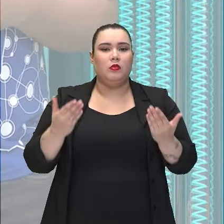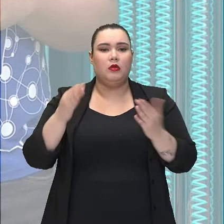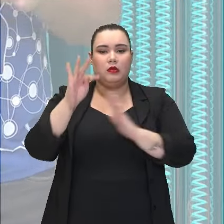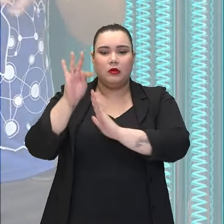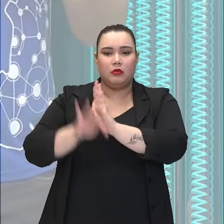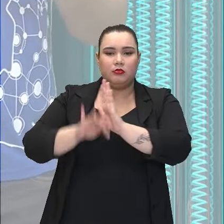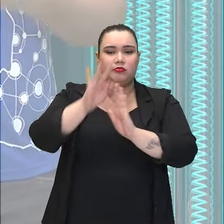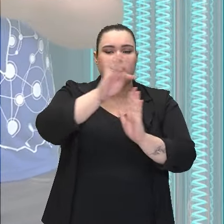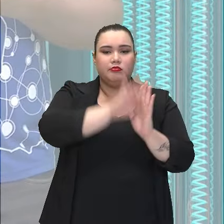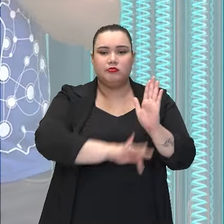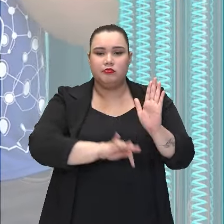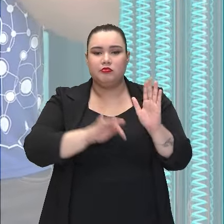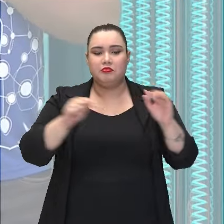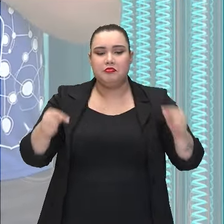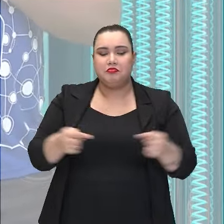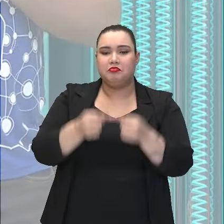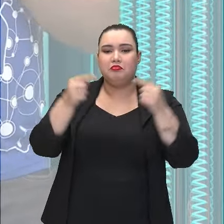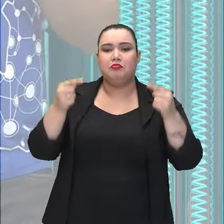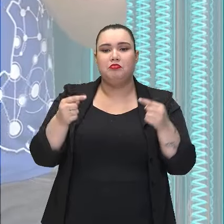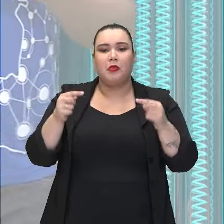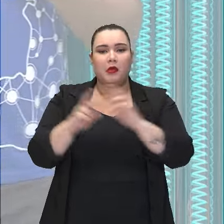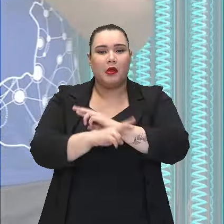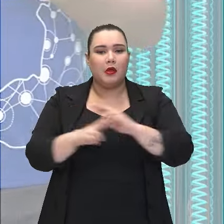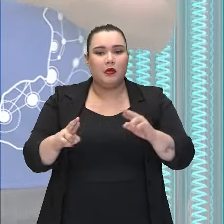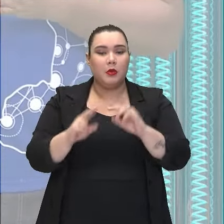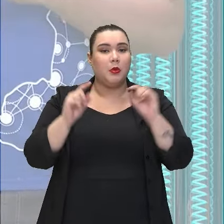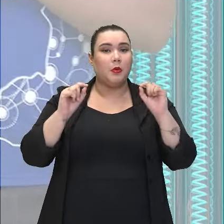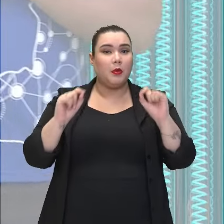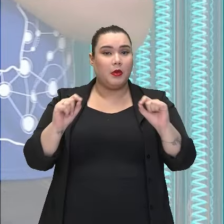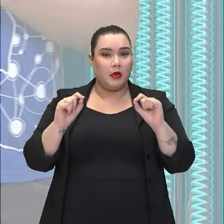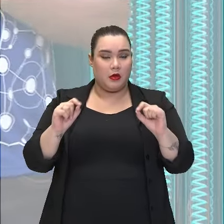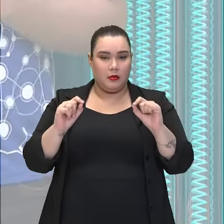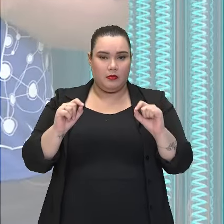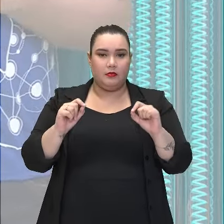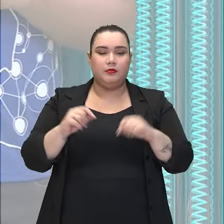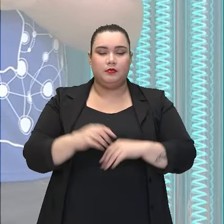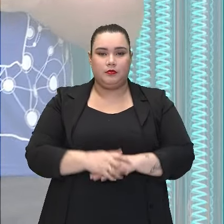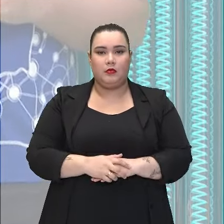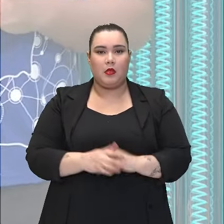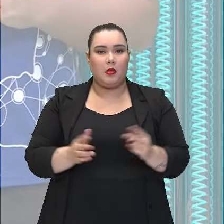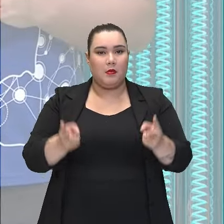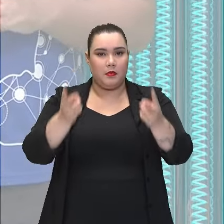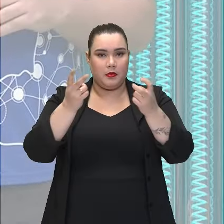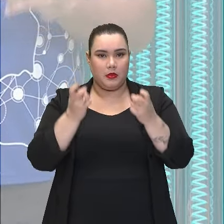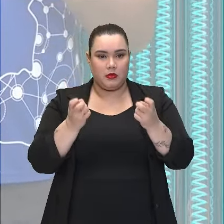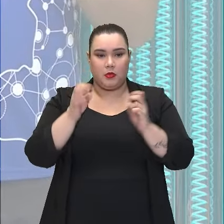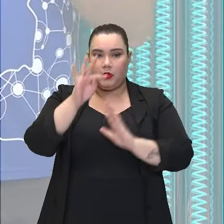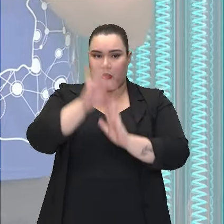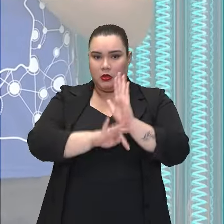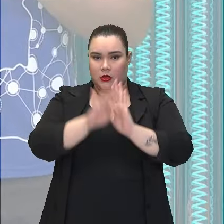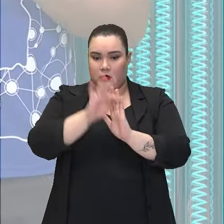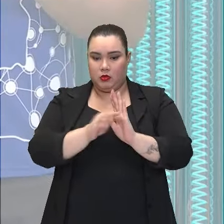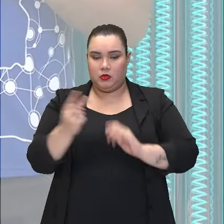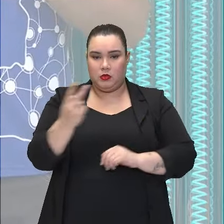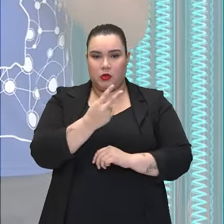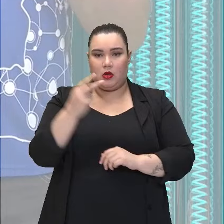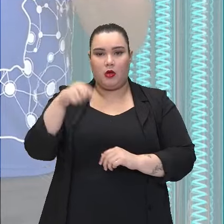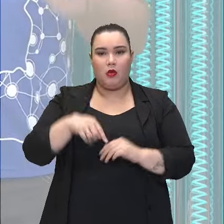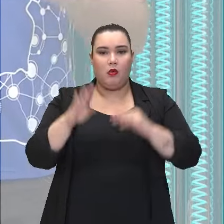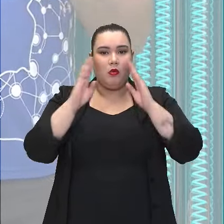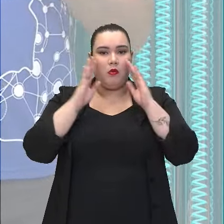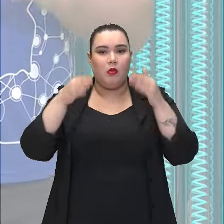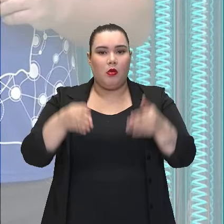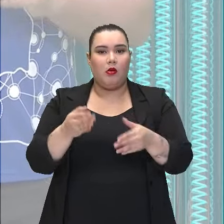esses textos, entre os textos? Percebemos que os dois textos abordam exatamente uma questão voltada aí para